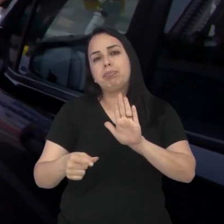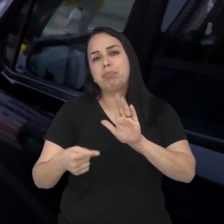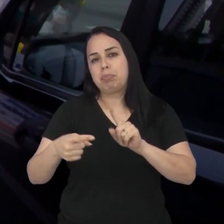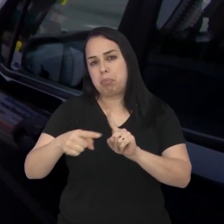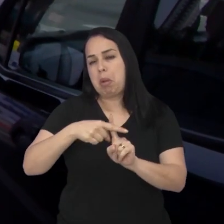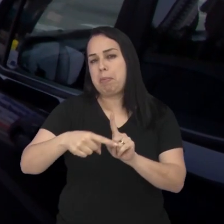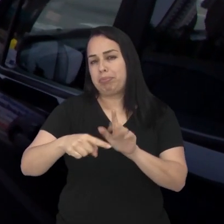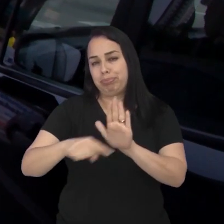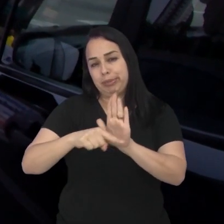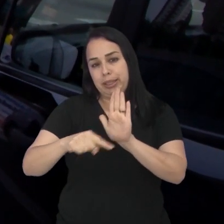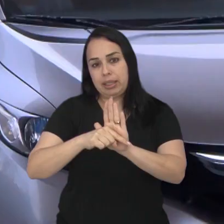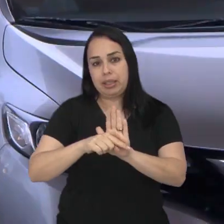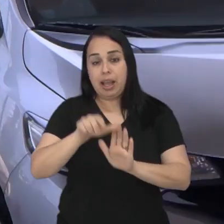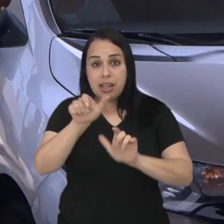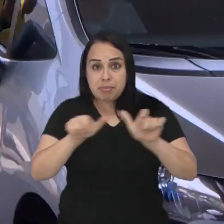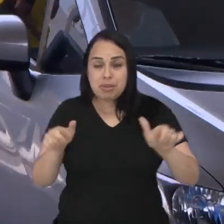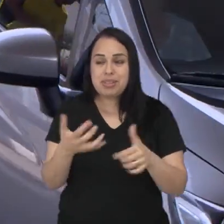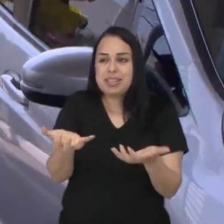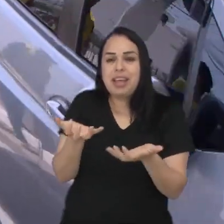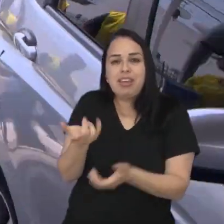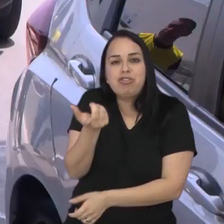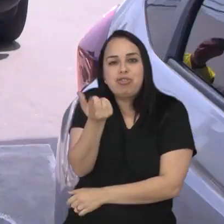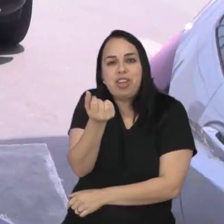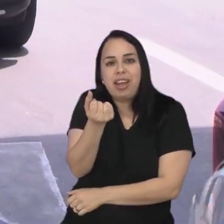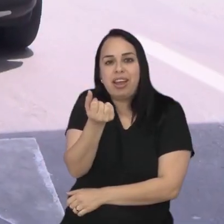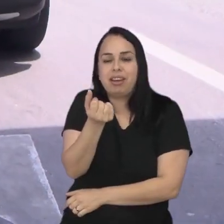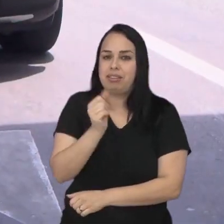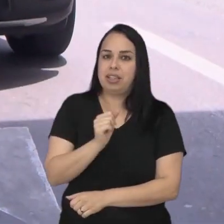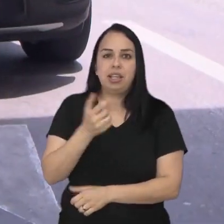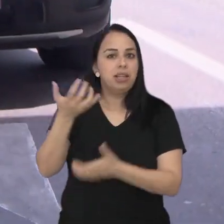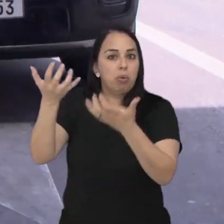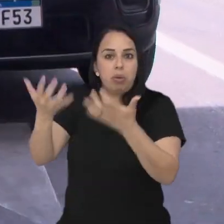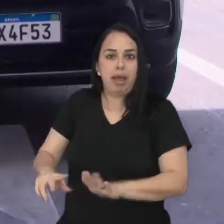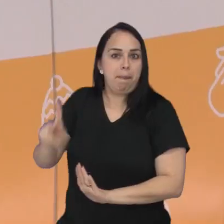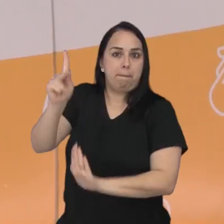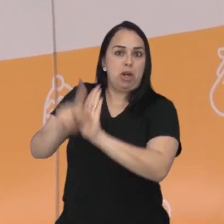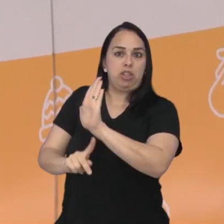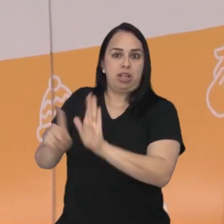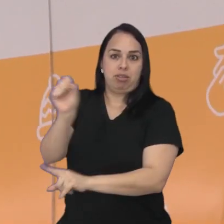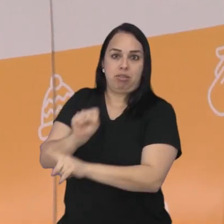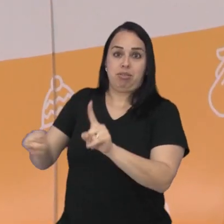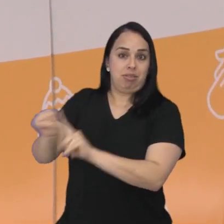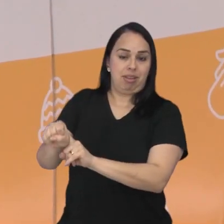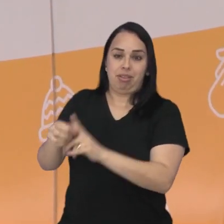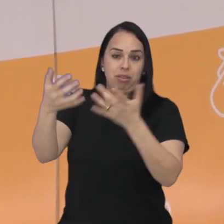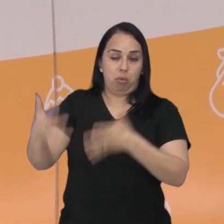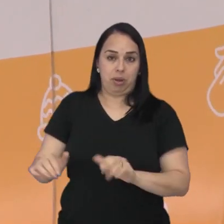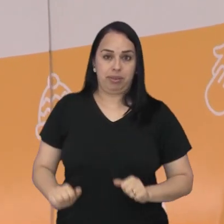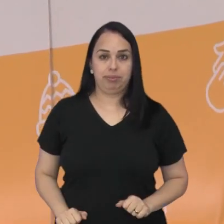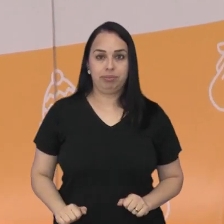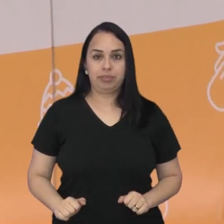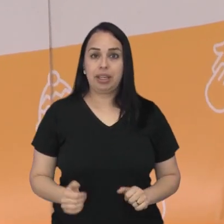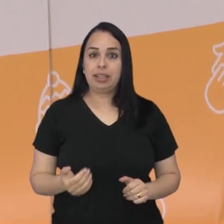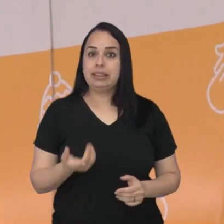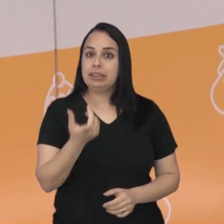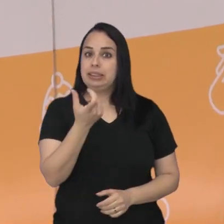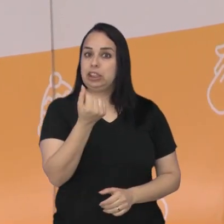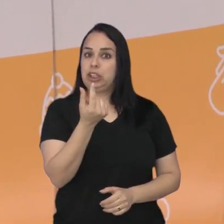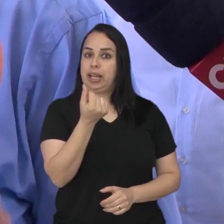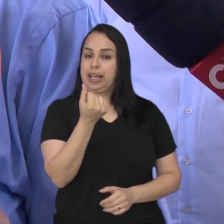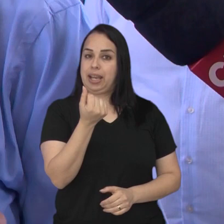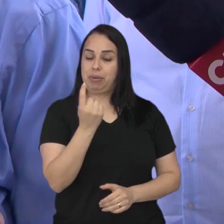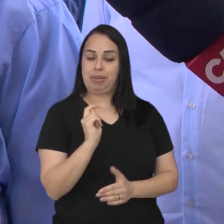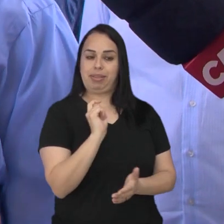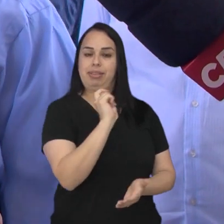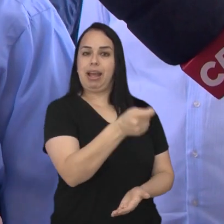ter impacto negativo. São muitos os que preferem os trocados aos programas de assistência social.